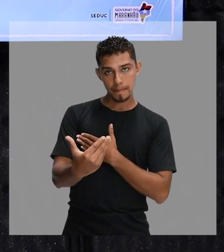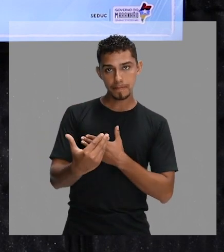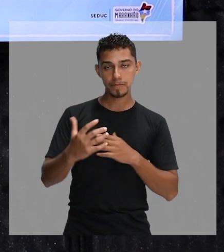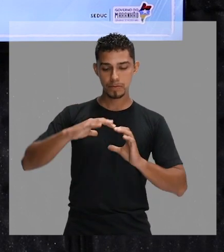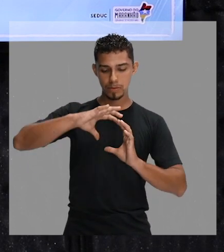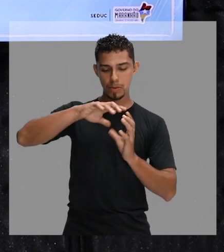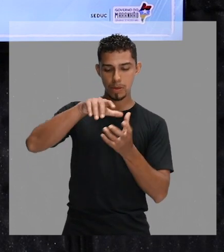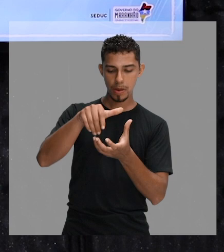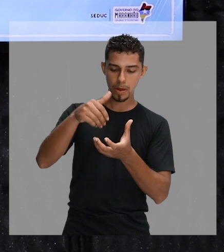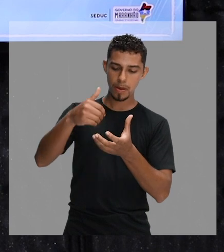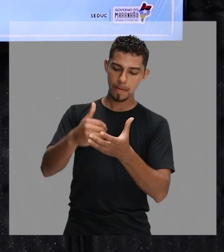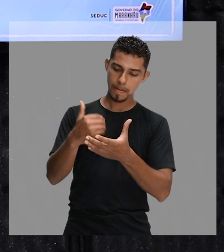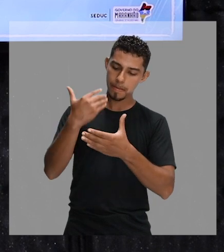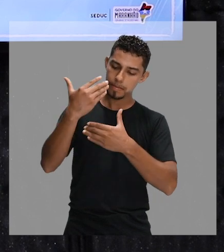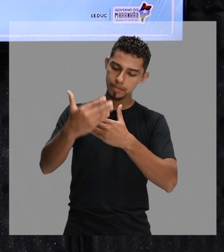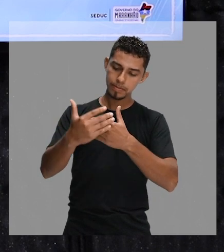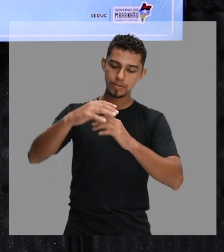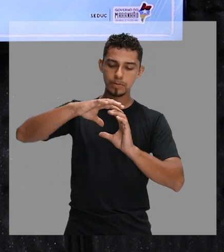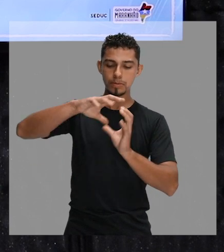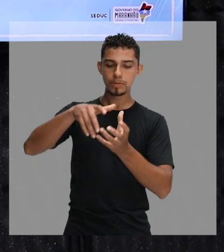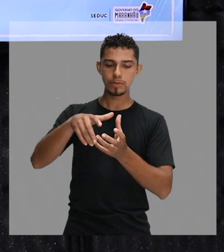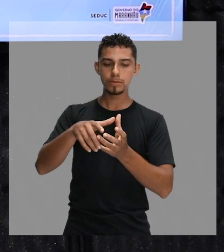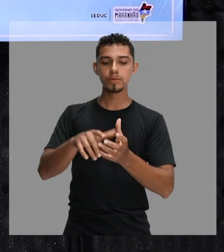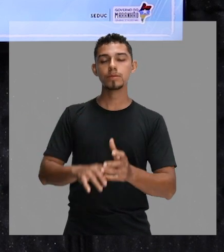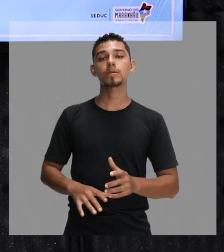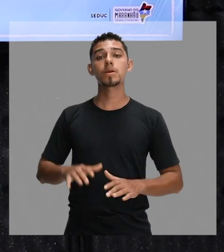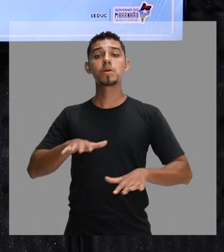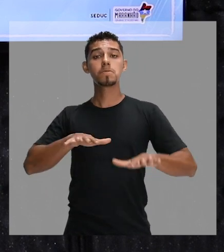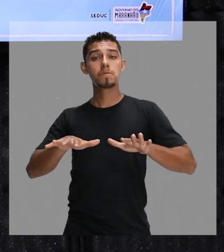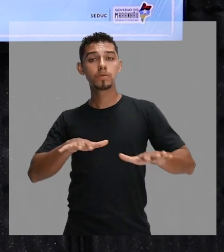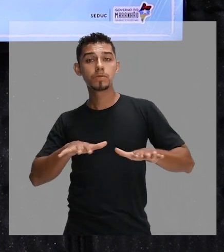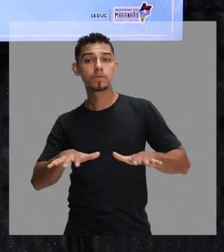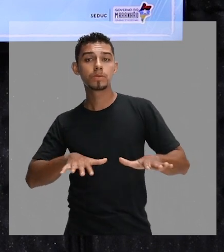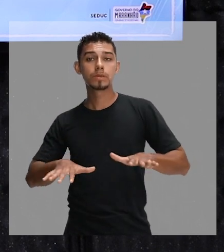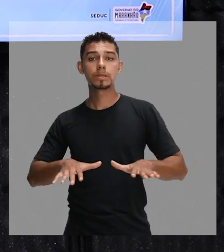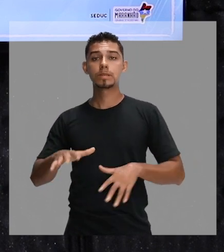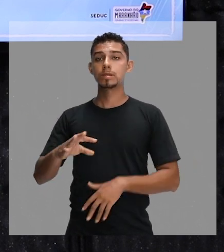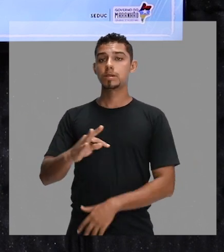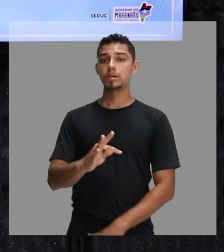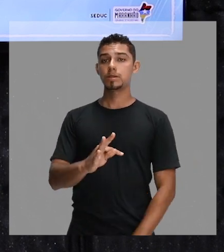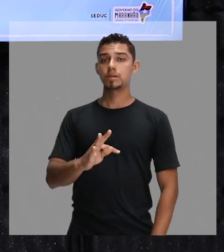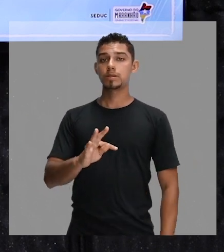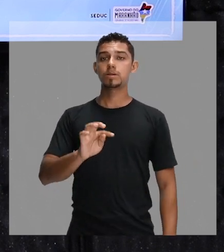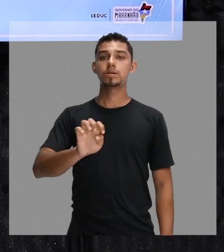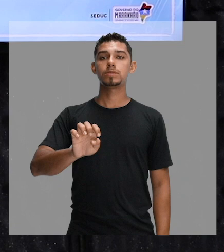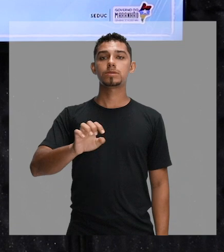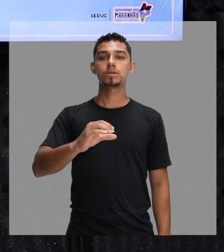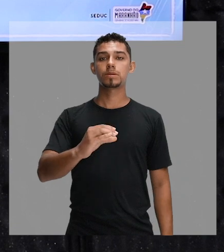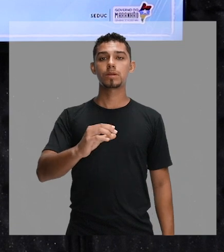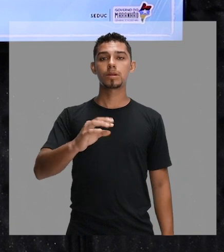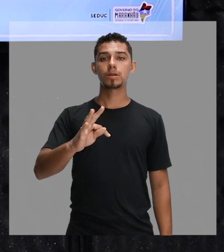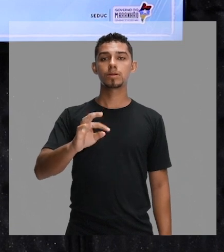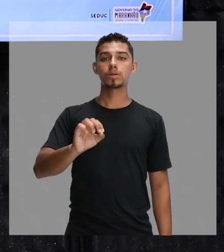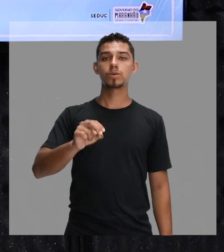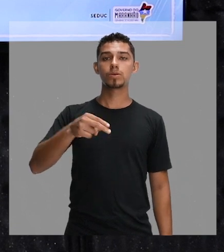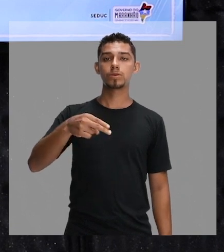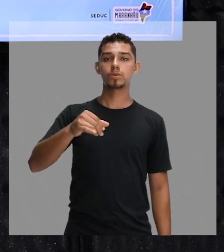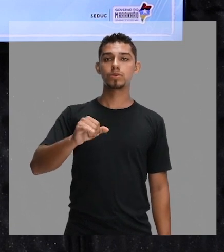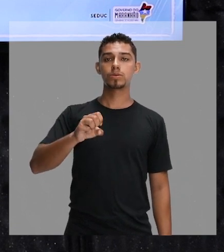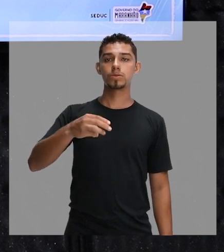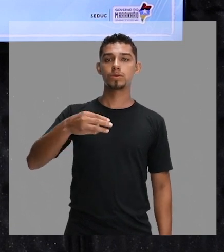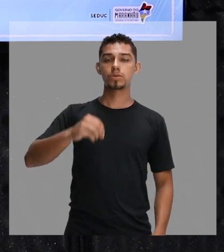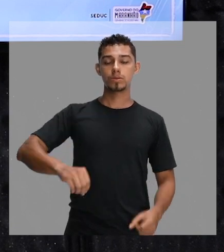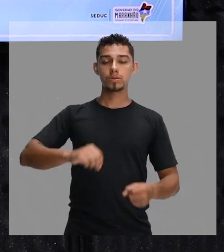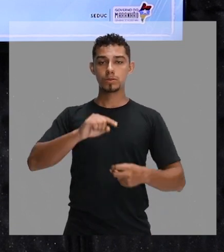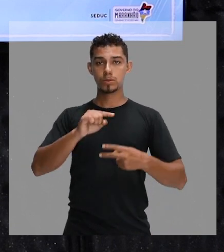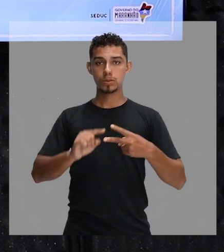Esses movimentos tectônicos, esse tectonismo, ele é subdividido em 2 tipos de movimentos. Então, essa